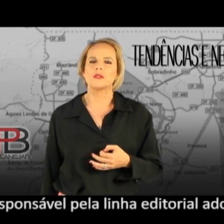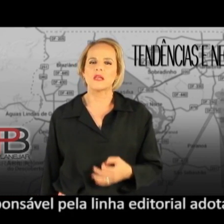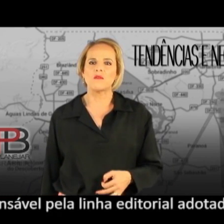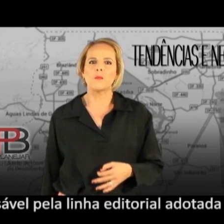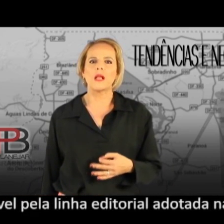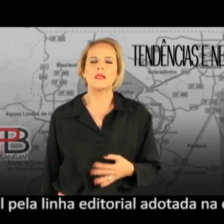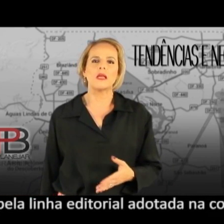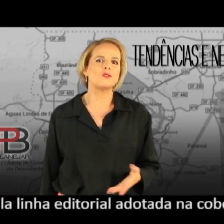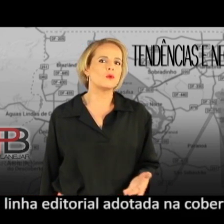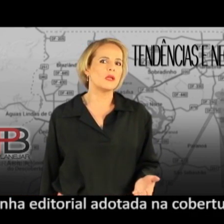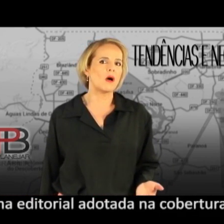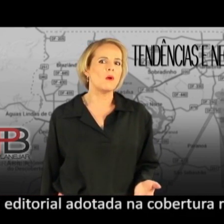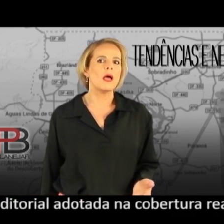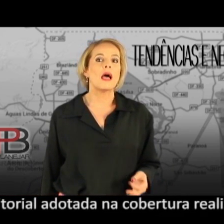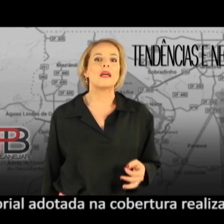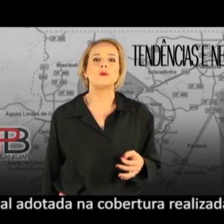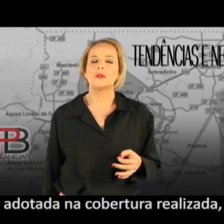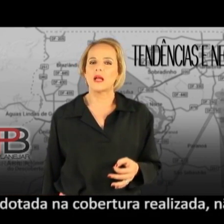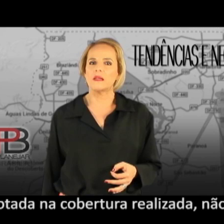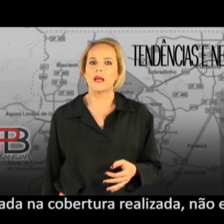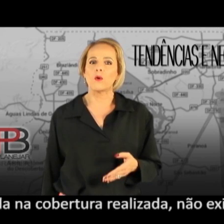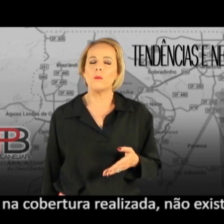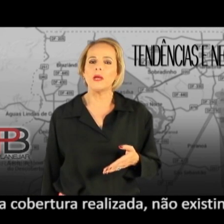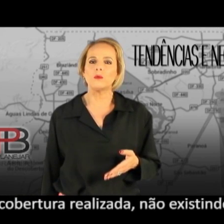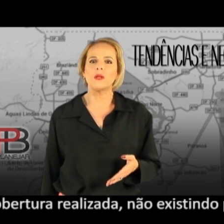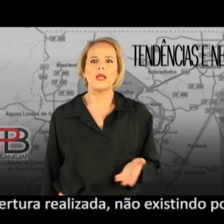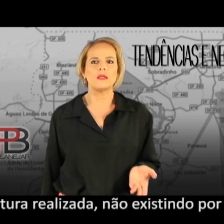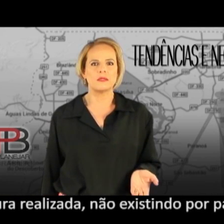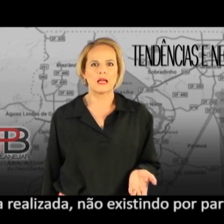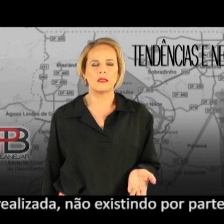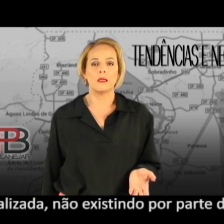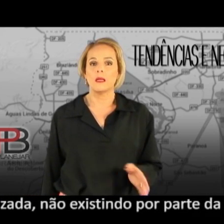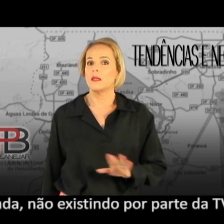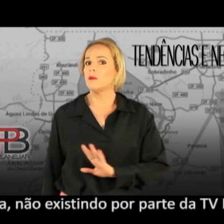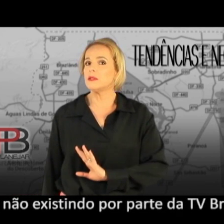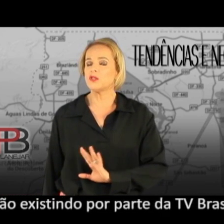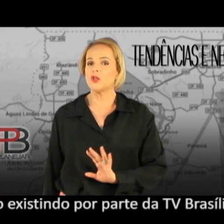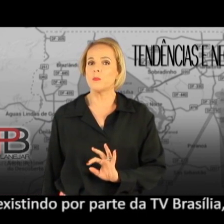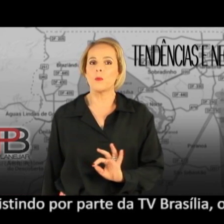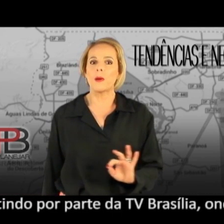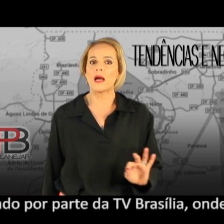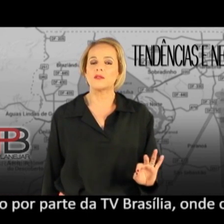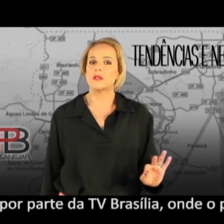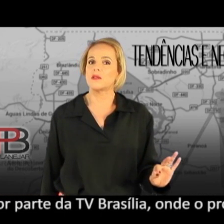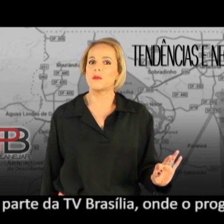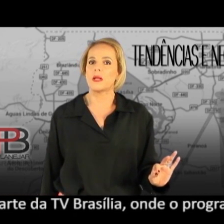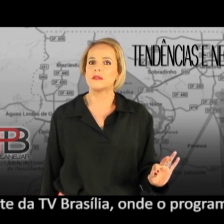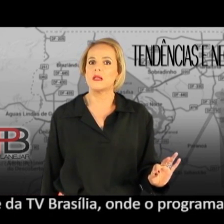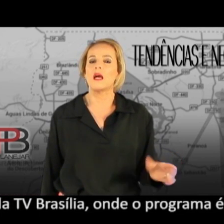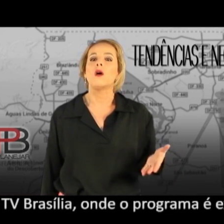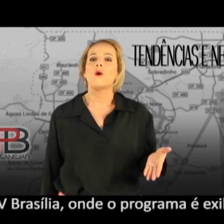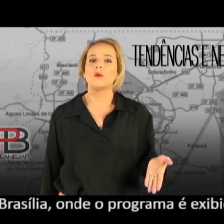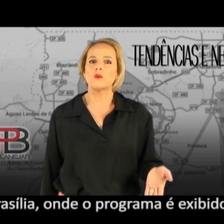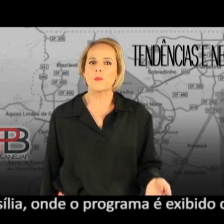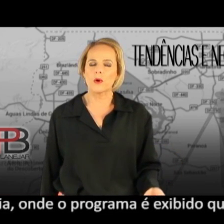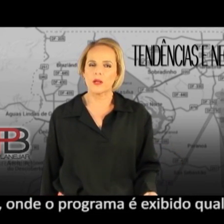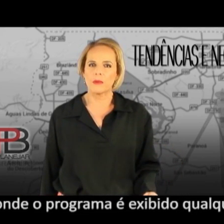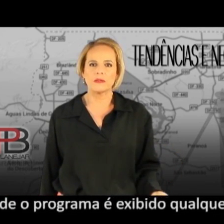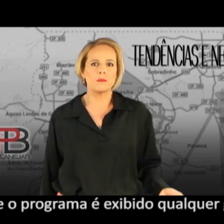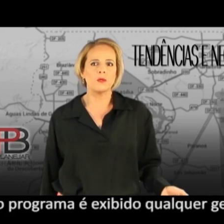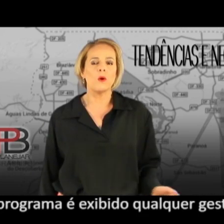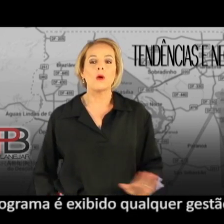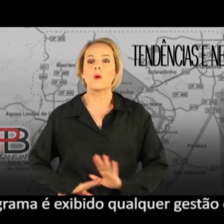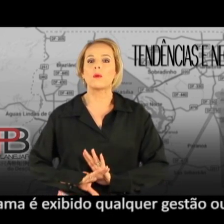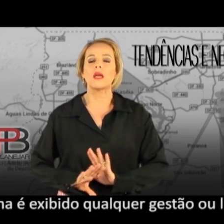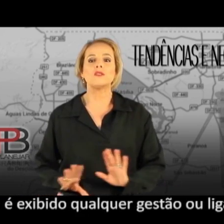ser responsável pela linha editorial adotada na cobertura realizada, não existindo por parte da TV Brasília, onde o